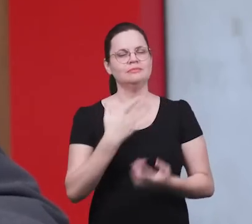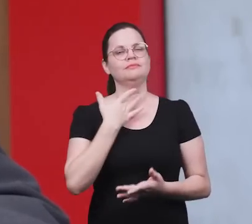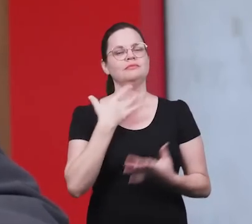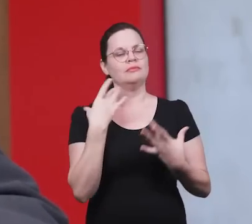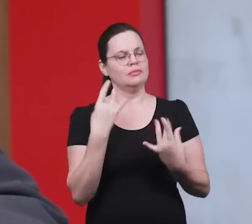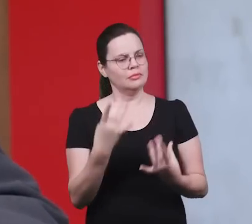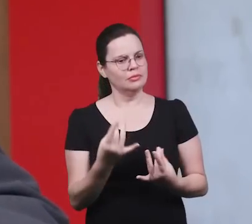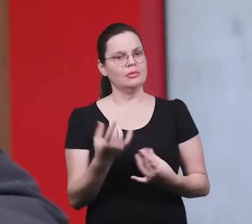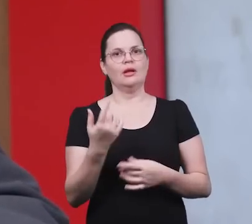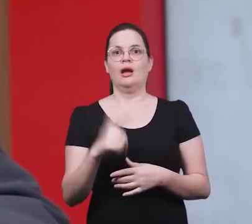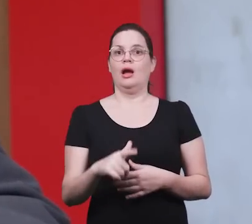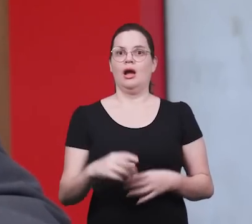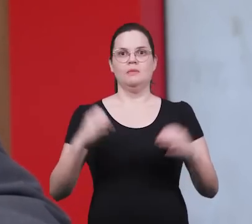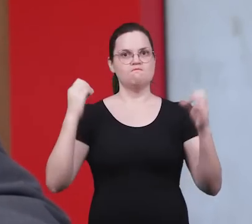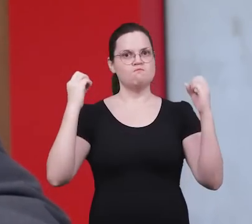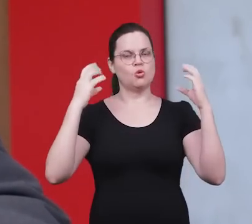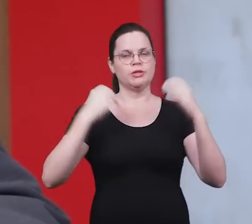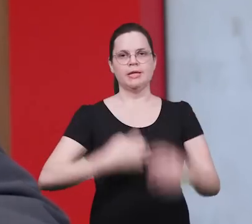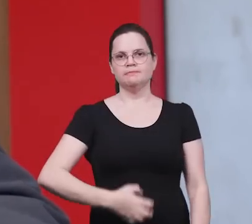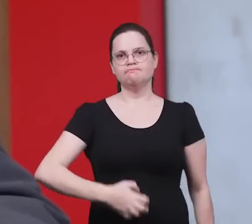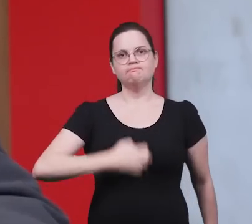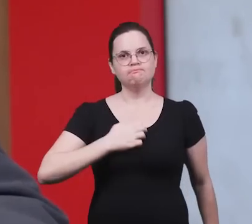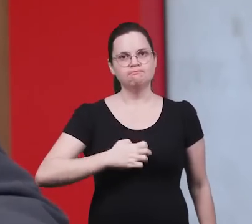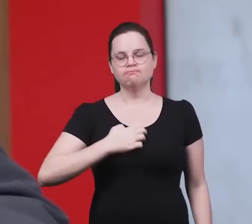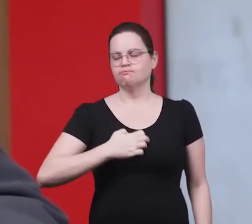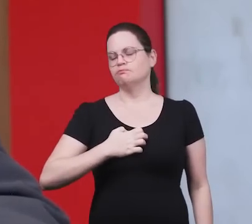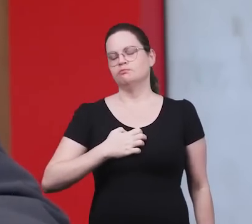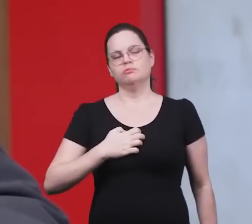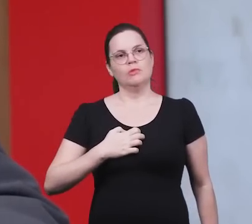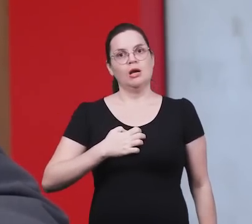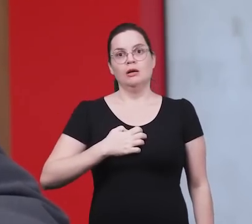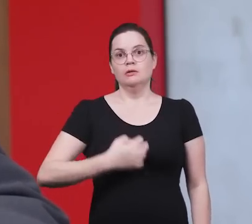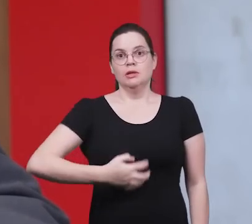com sede. Moisés se ira. Moisés se